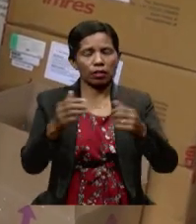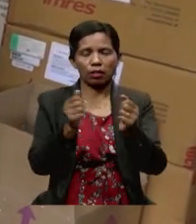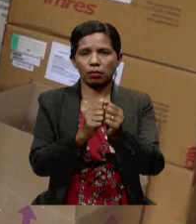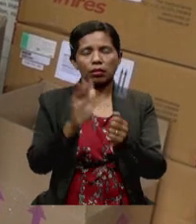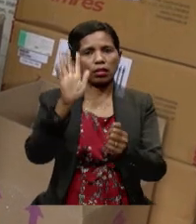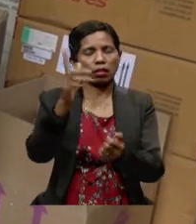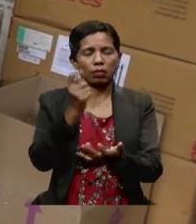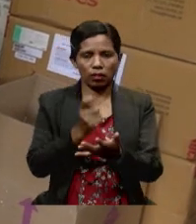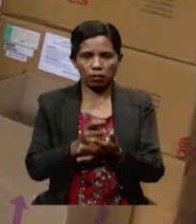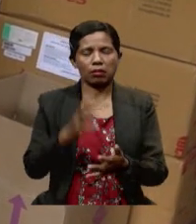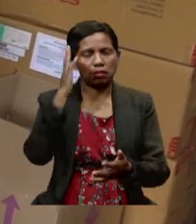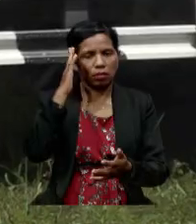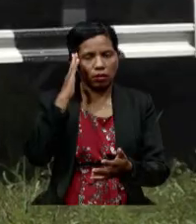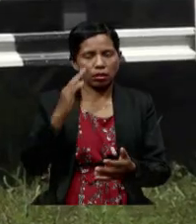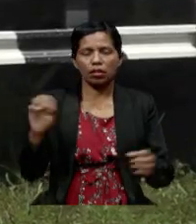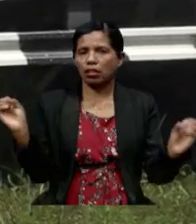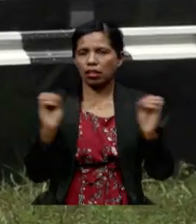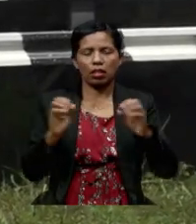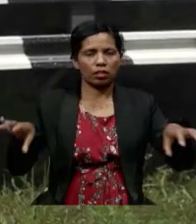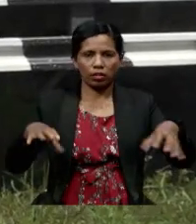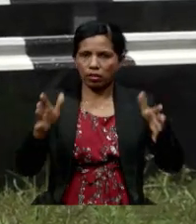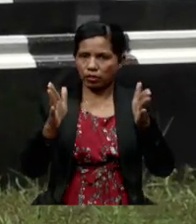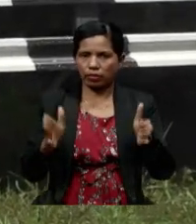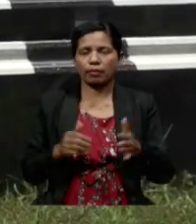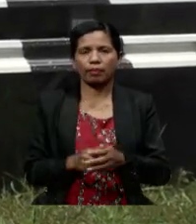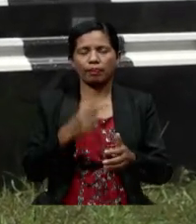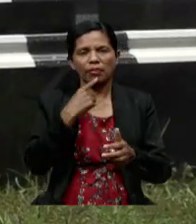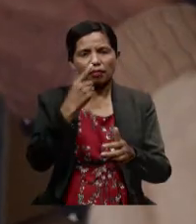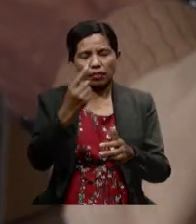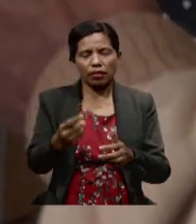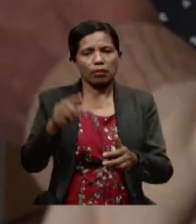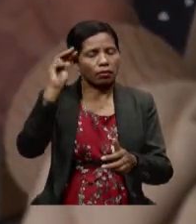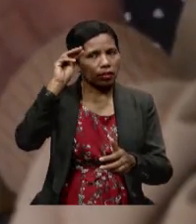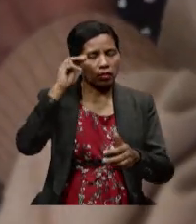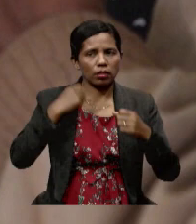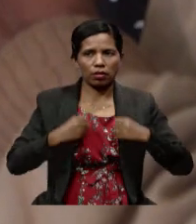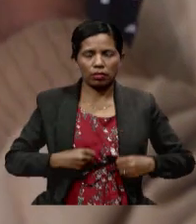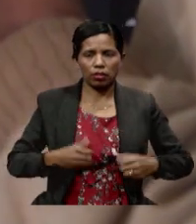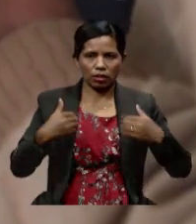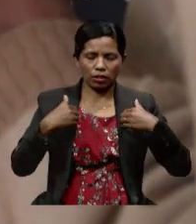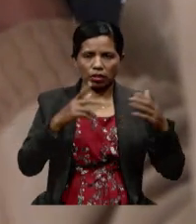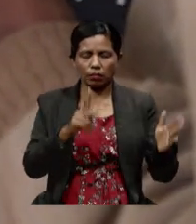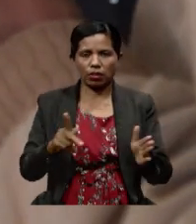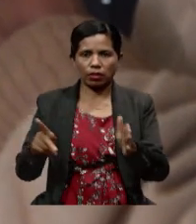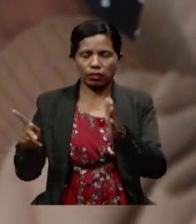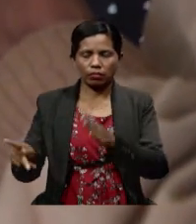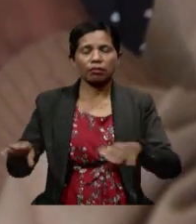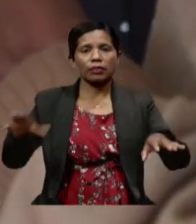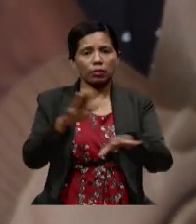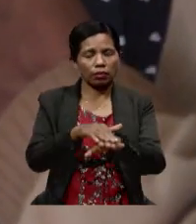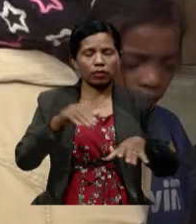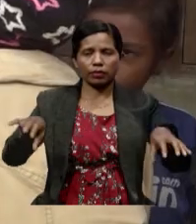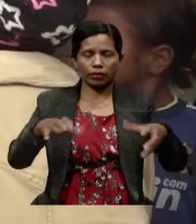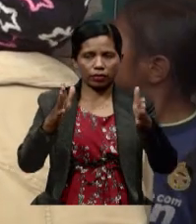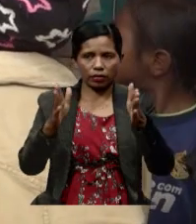parte reconhece sem menos recurso humano. Odete explica, Ministério Saúde é um plano estratégico para ir a recurso humano